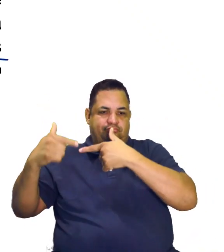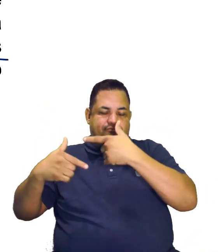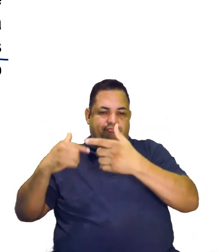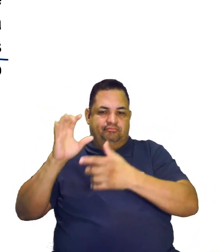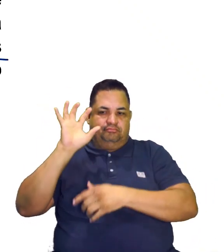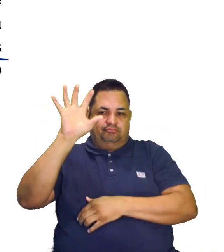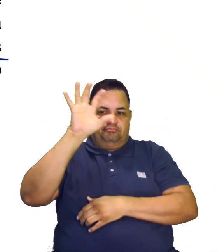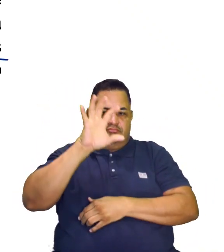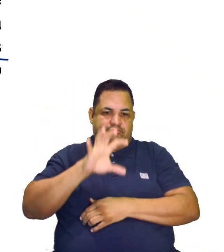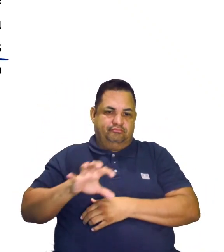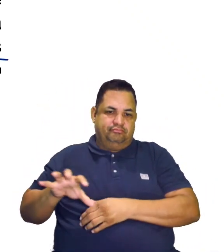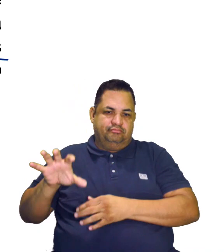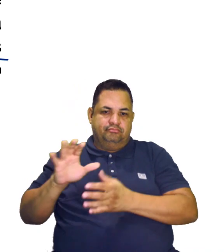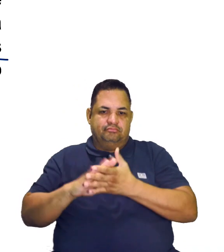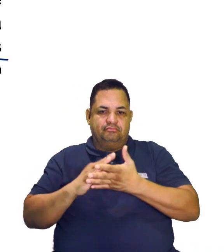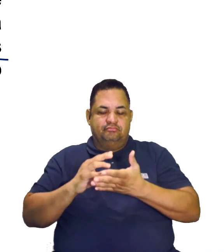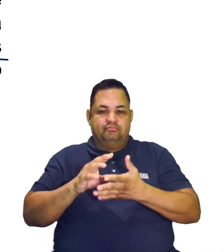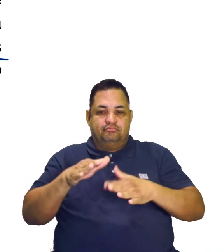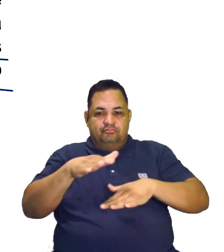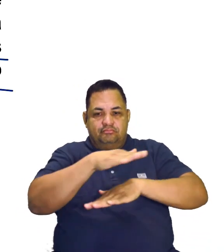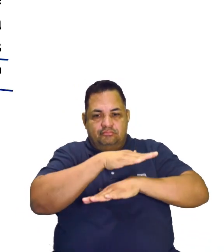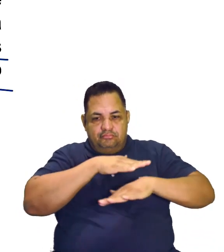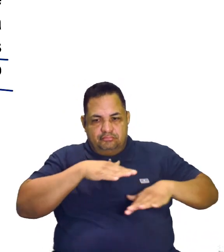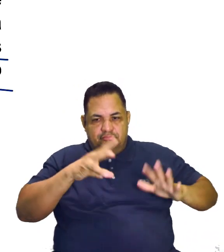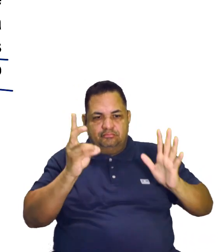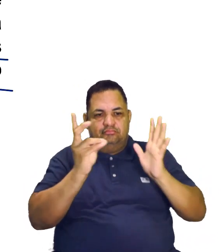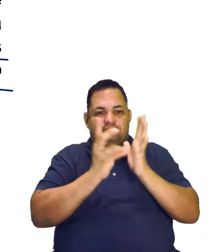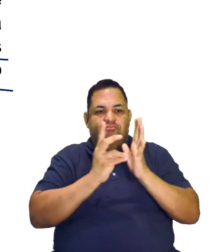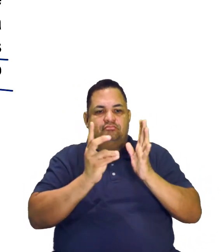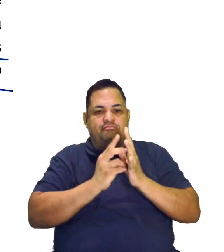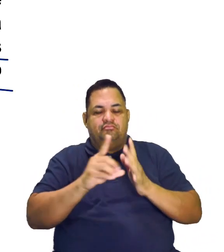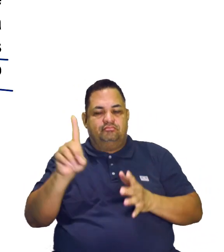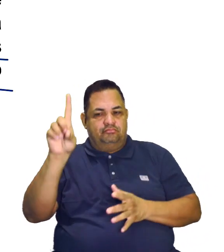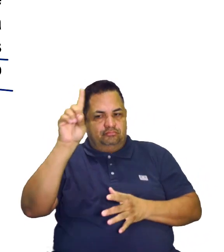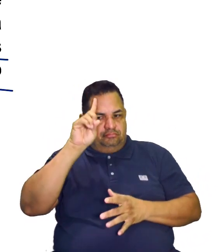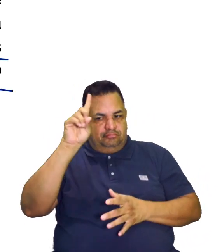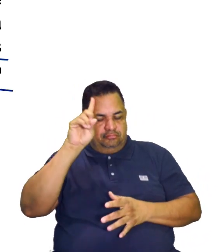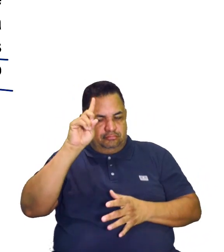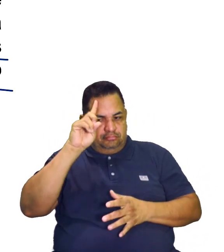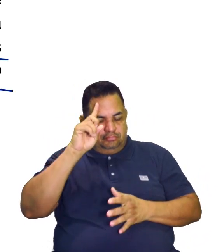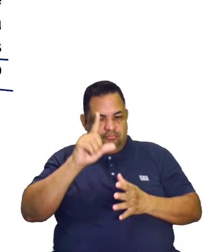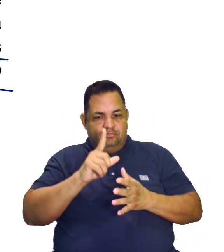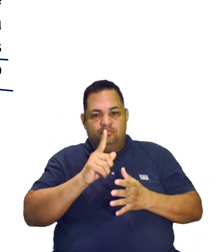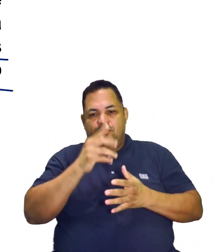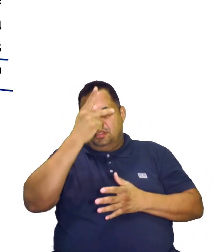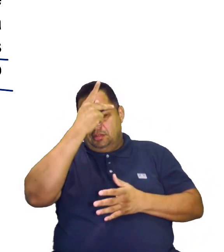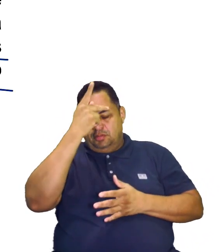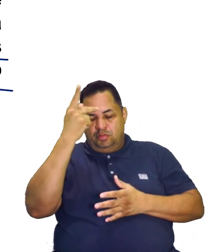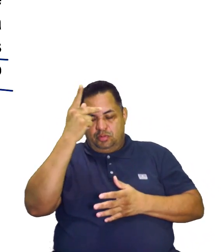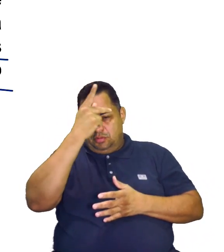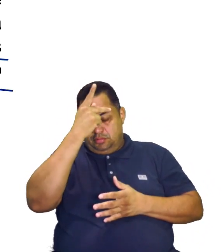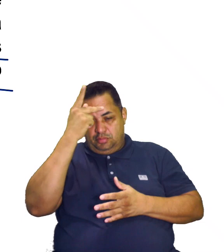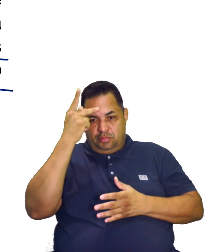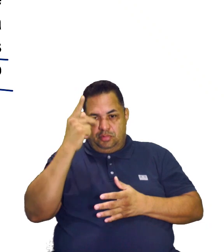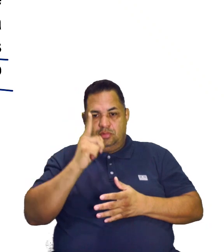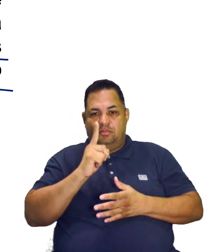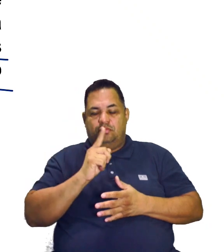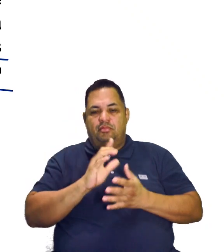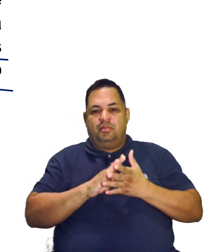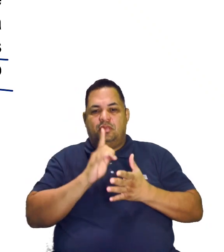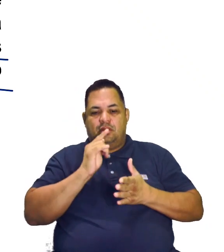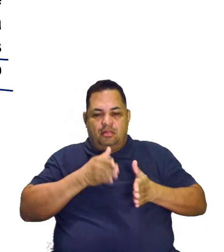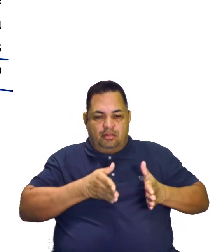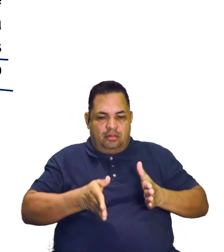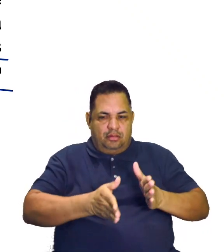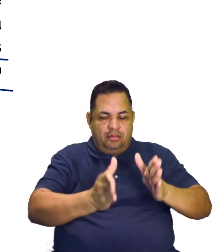tradicionais da região, como os rituais indígenas e os cotidianos dos ribeirinhos. Então,